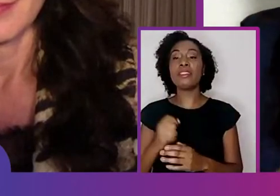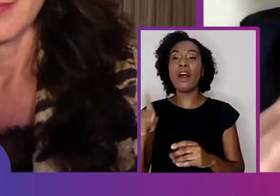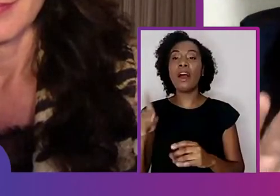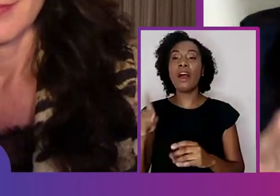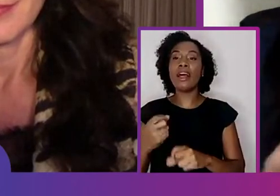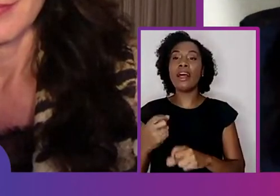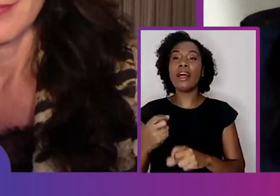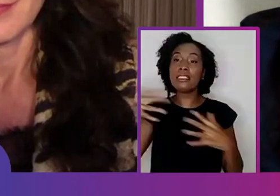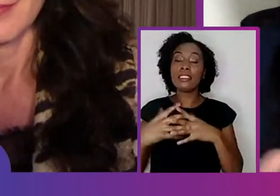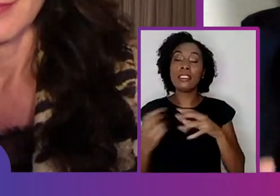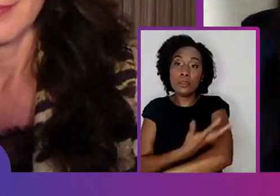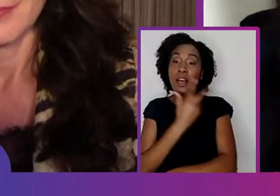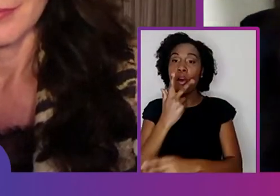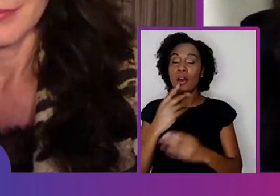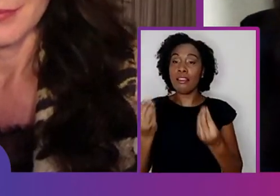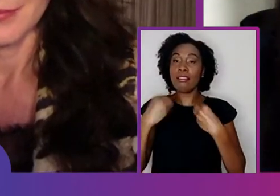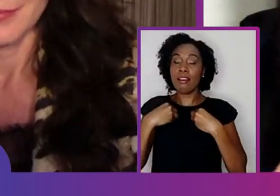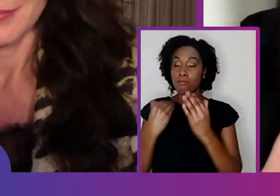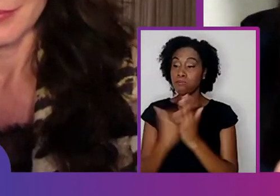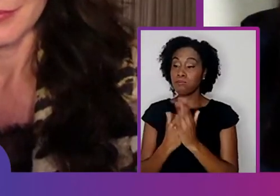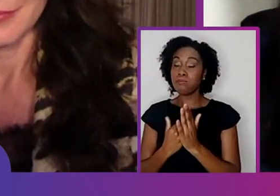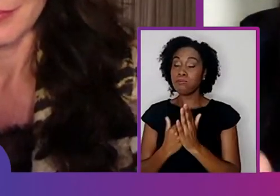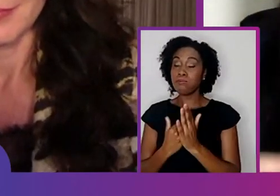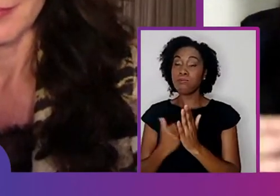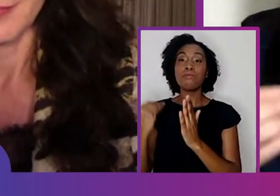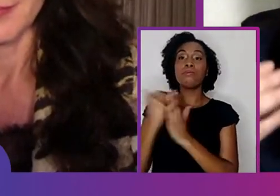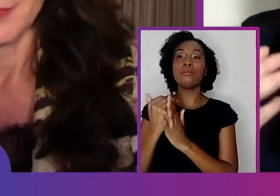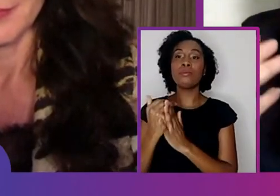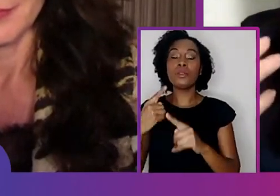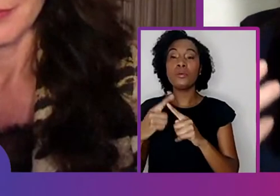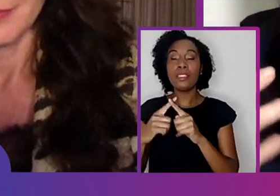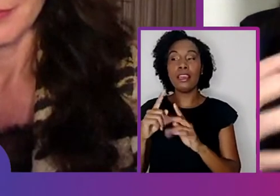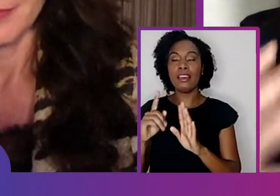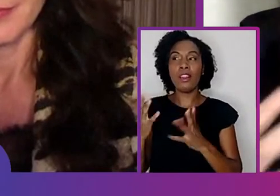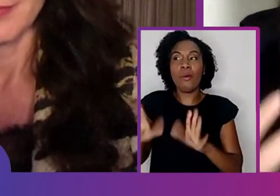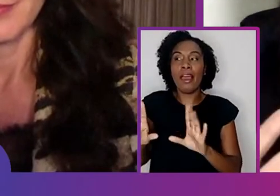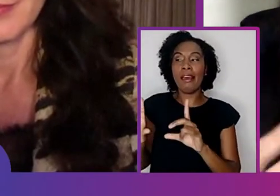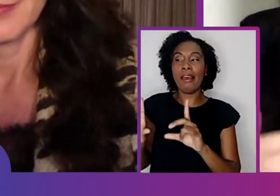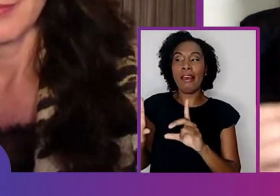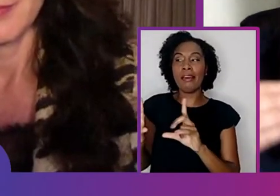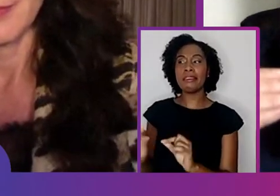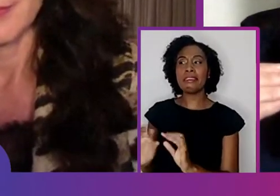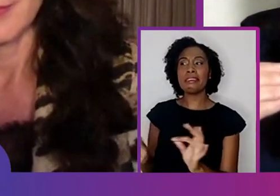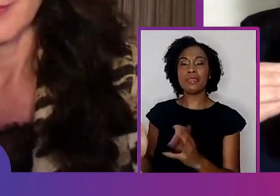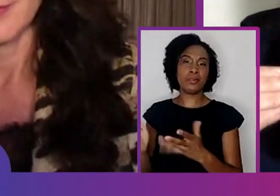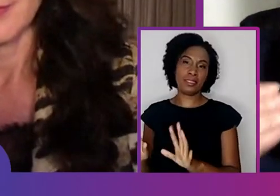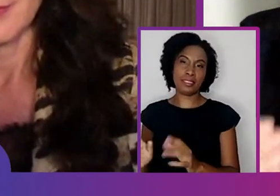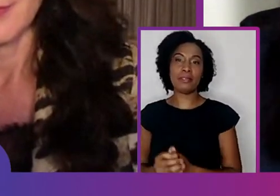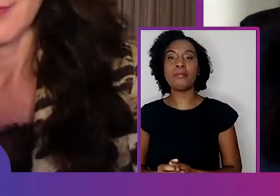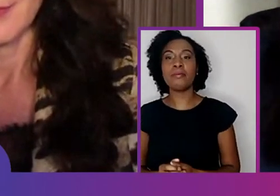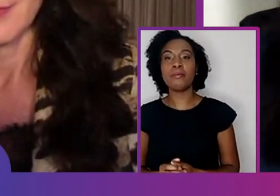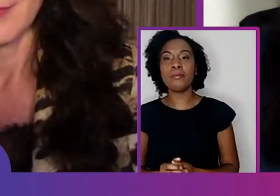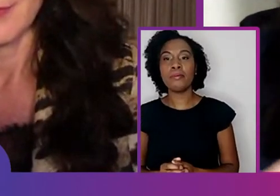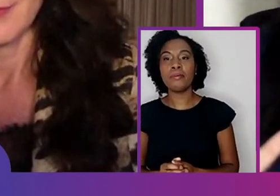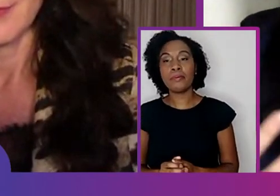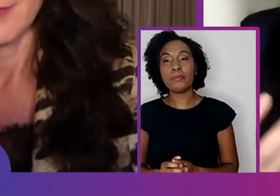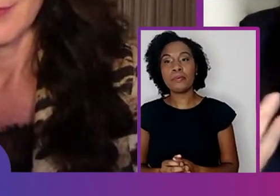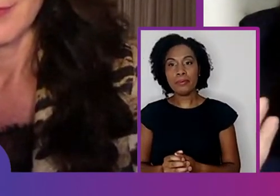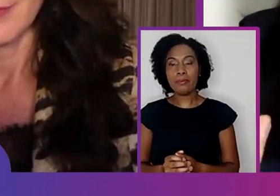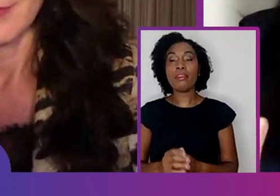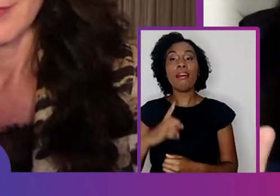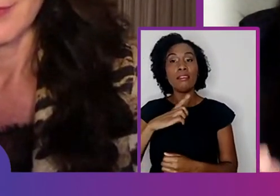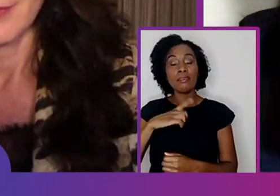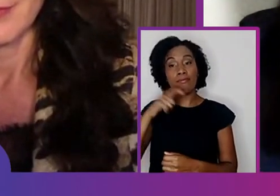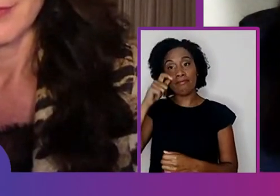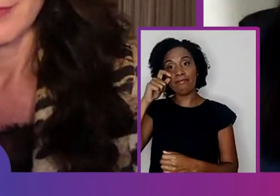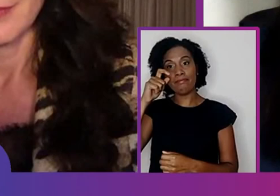exacerba para não correr o risco de minimizar. E aí, quando você. E aí tem uma coisa muito interessante. Quando você chega neste nível, onde a